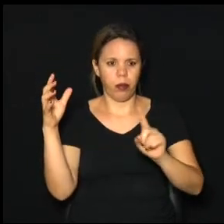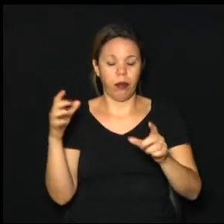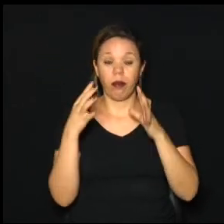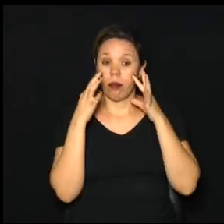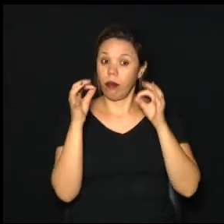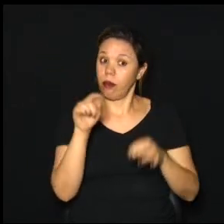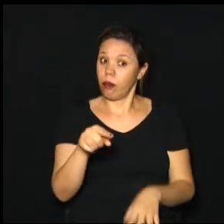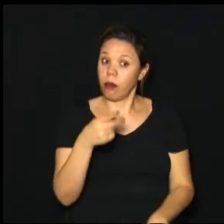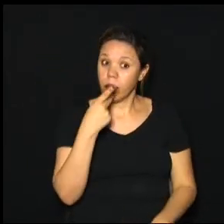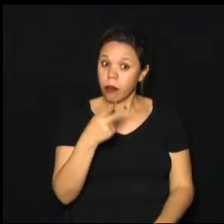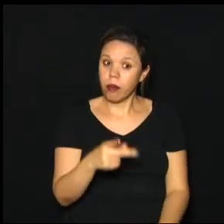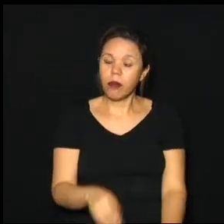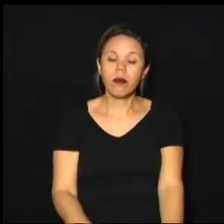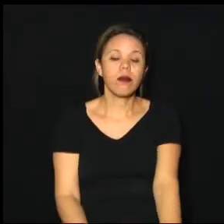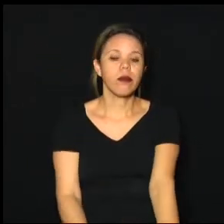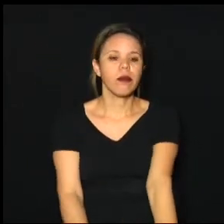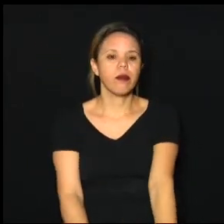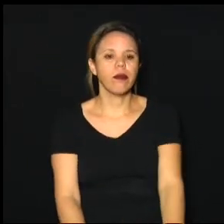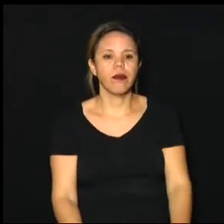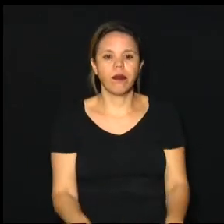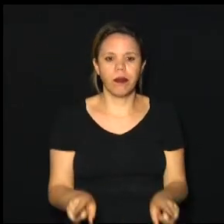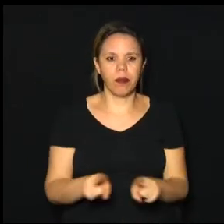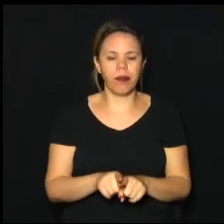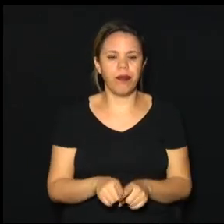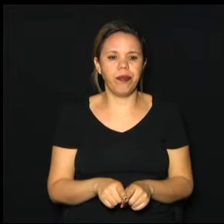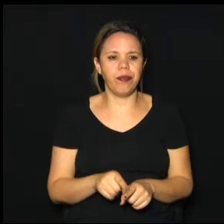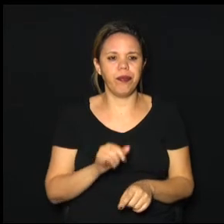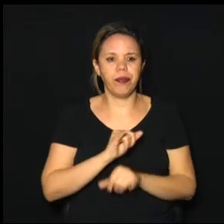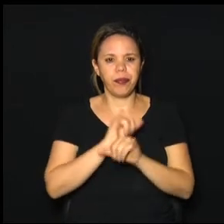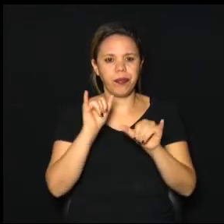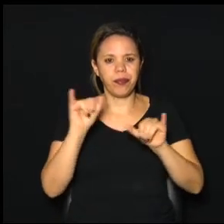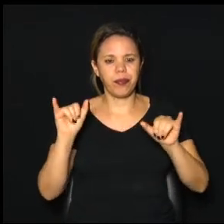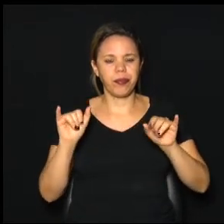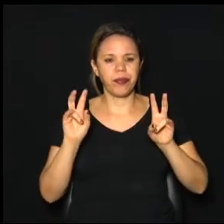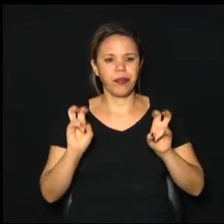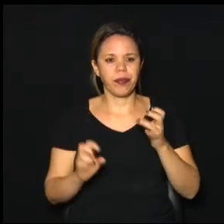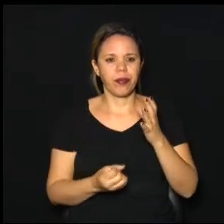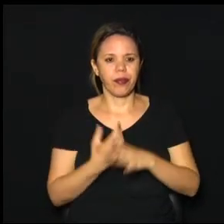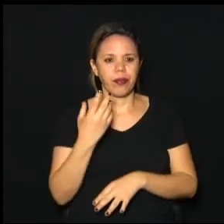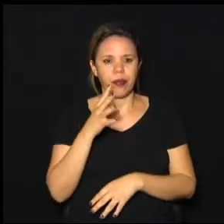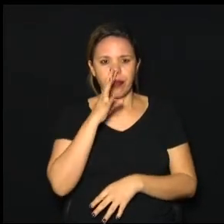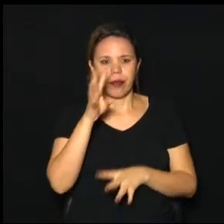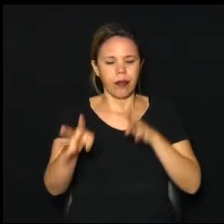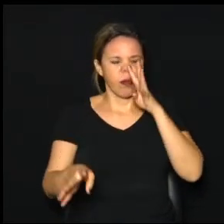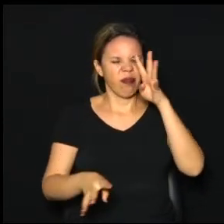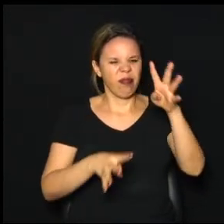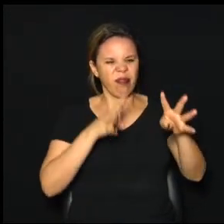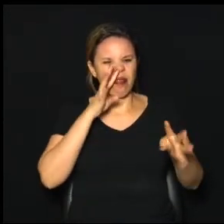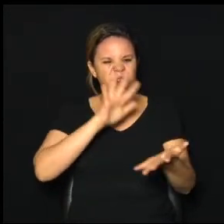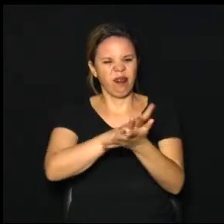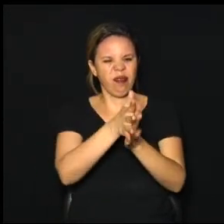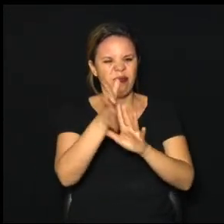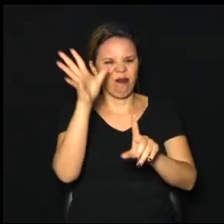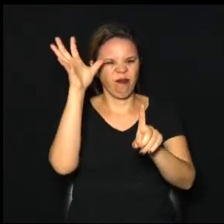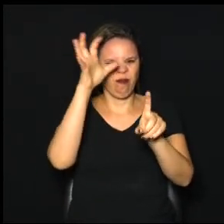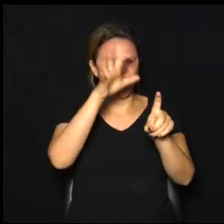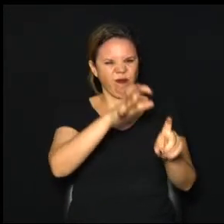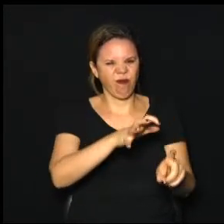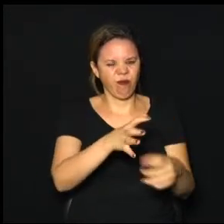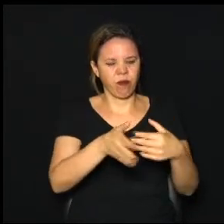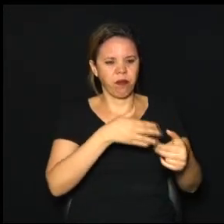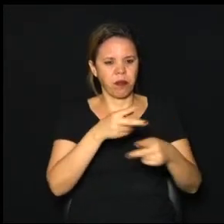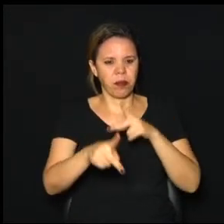atenção que eu vou dizer agora. Também é vedada a propaganda que caluniar, difamar ou injuriar qualquer